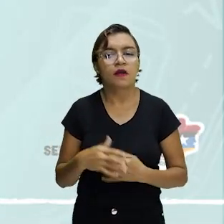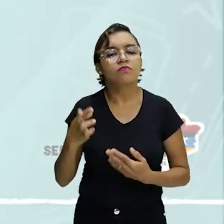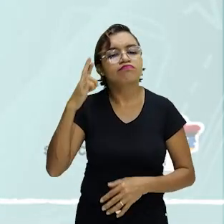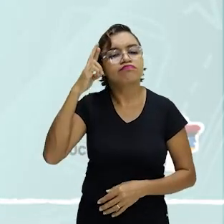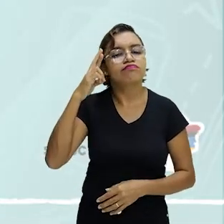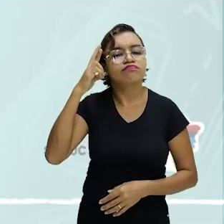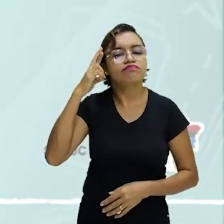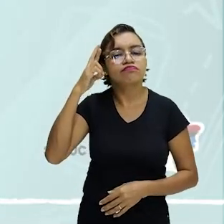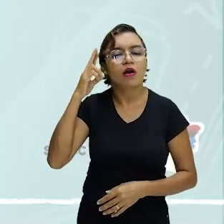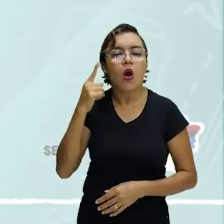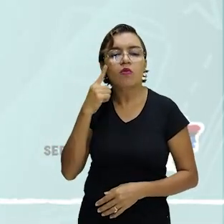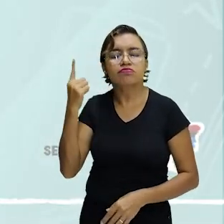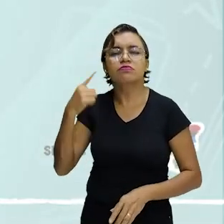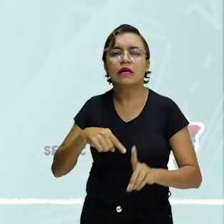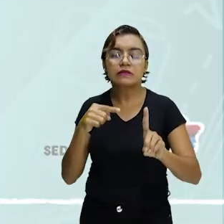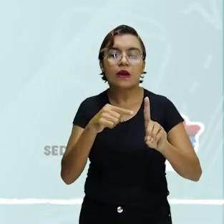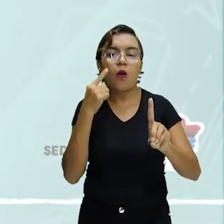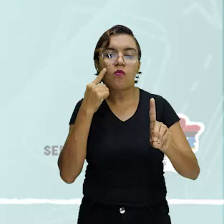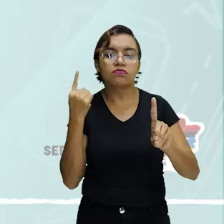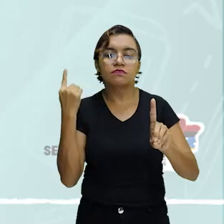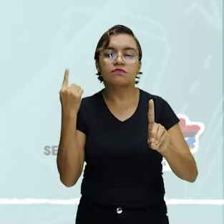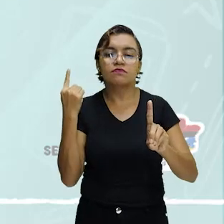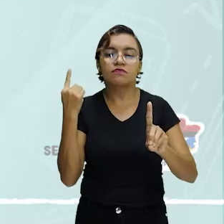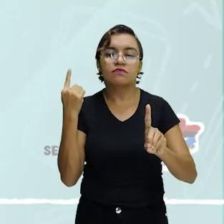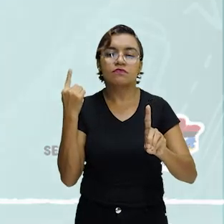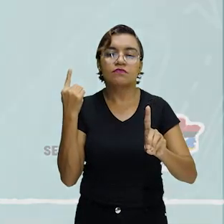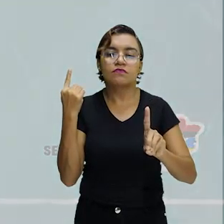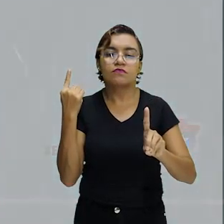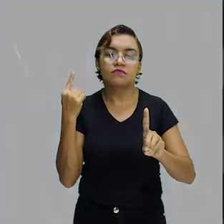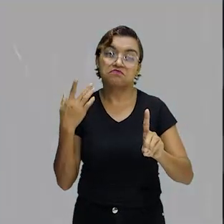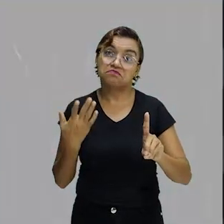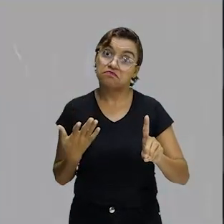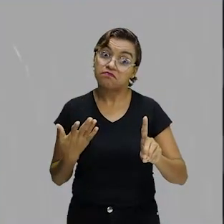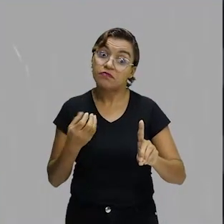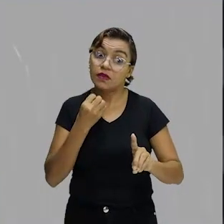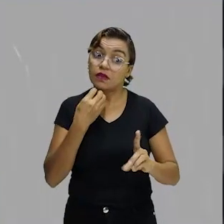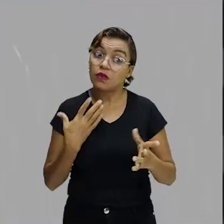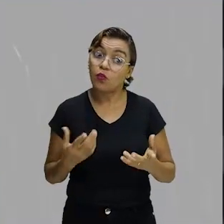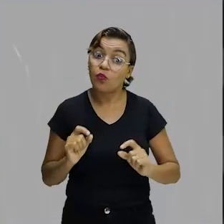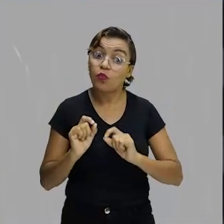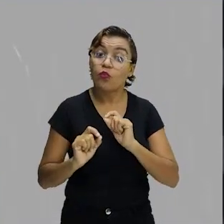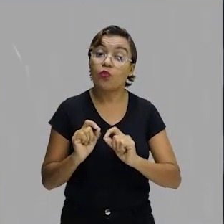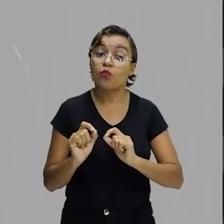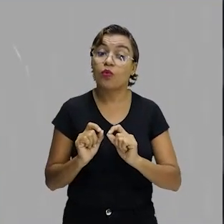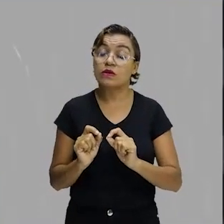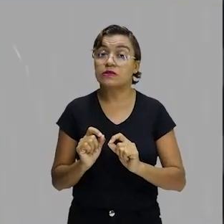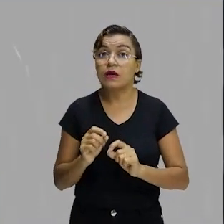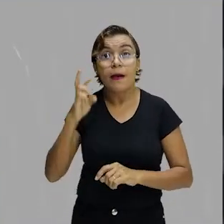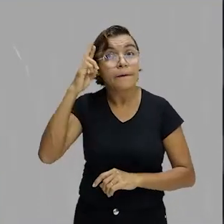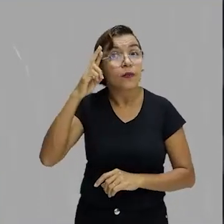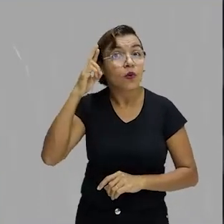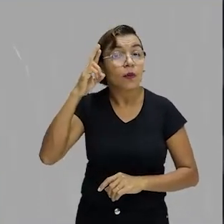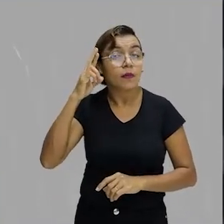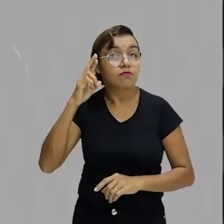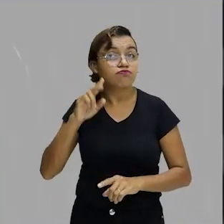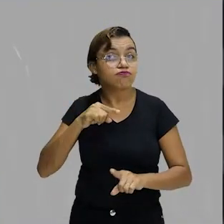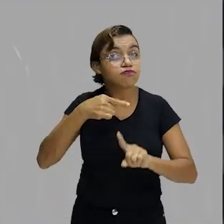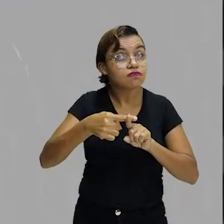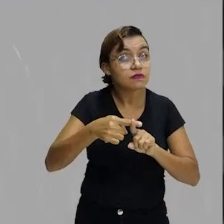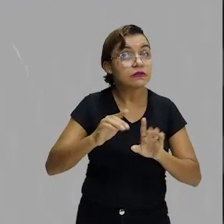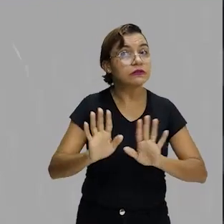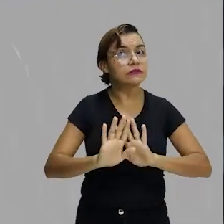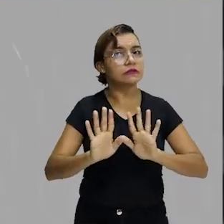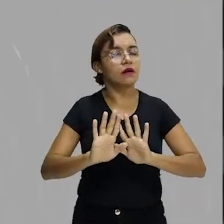são sentenças afirmativas, a conclusão não pode ser negativa. Bom, aqui as premissas não são afirmativas, elas são